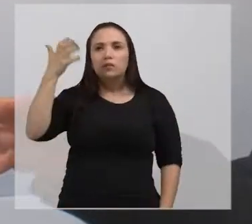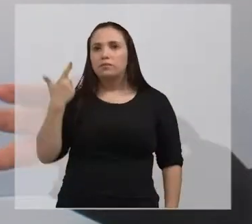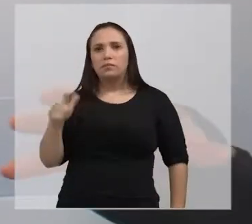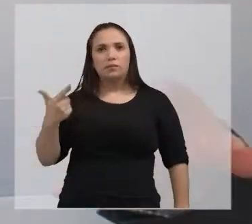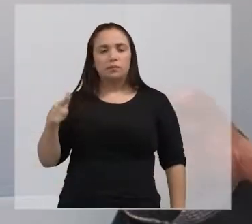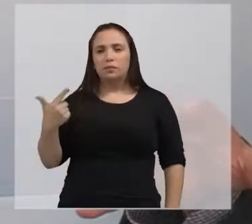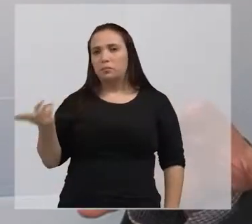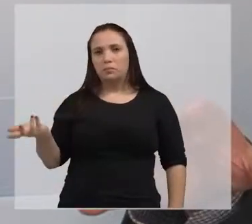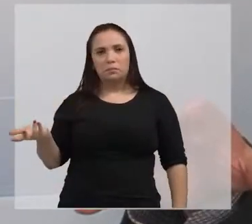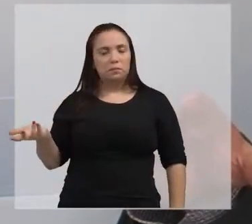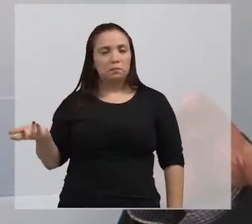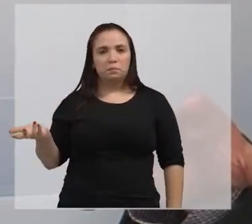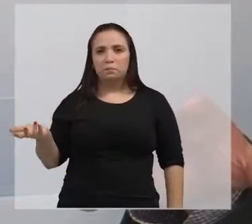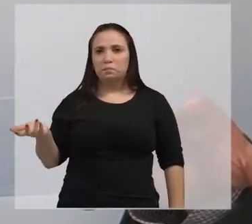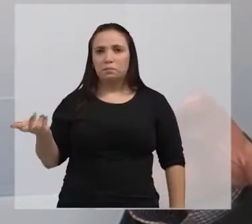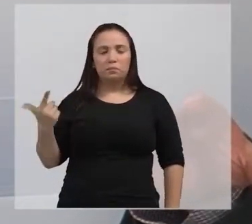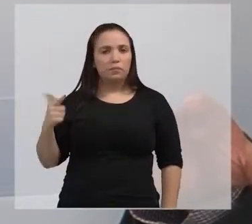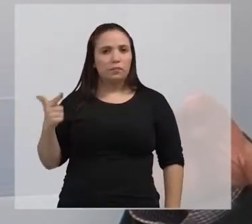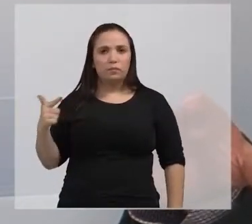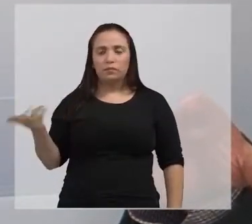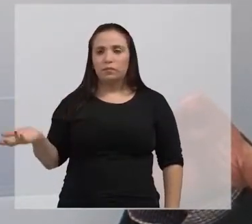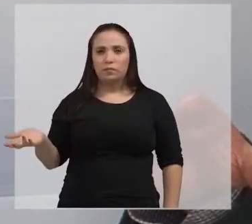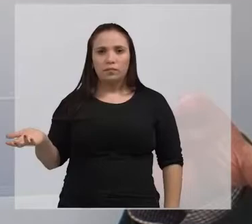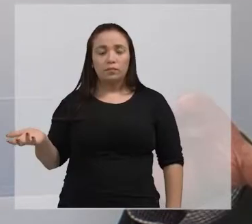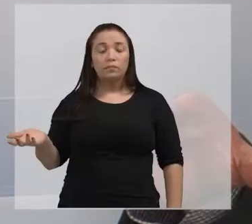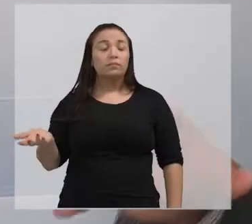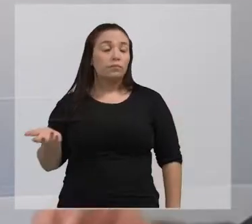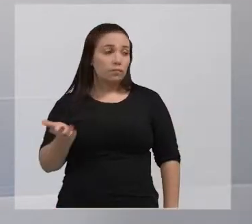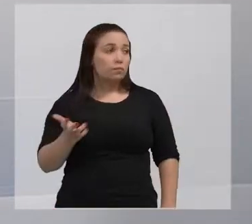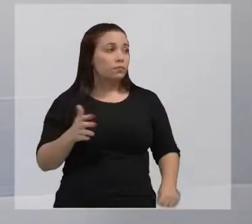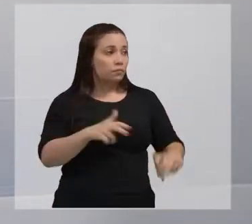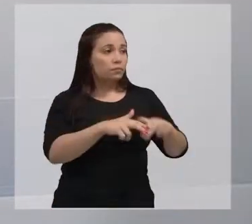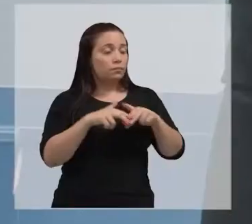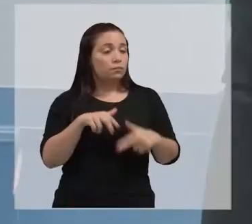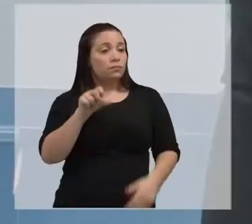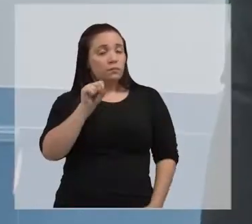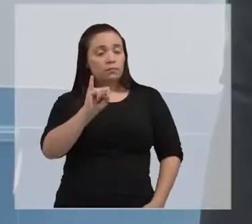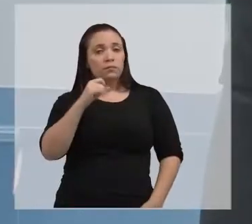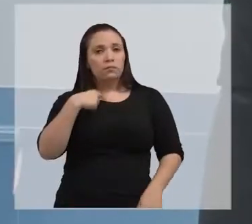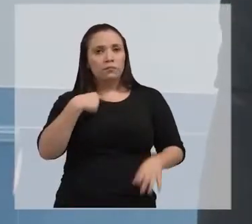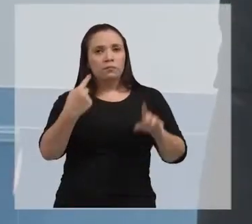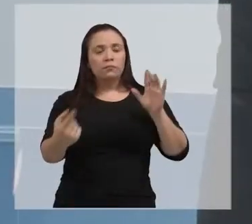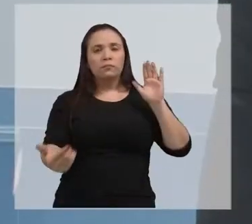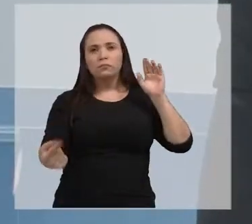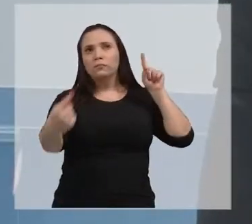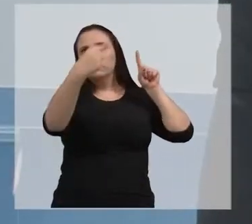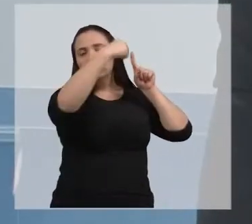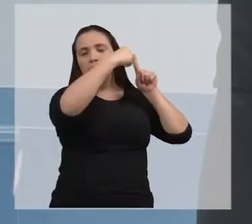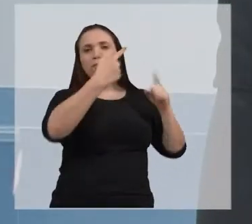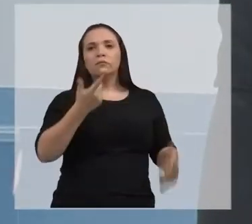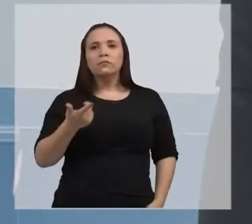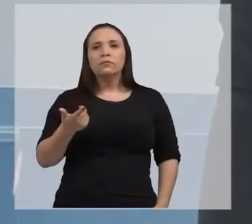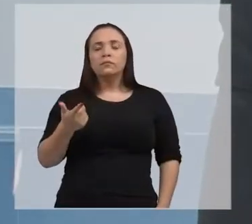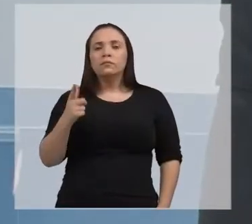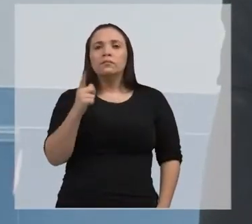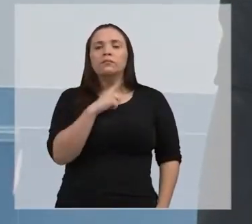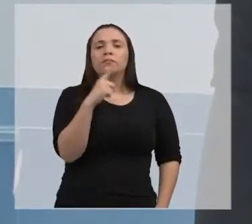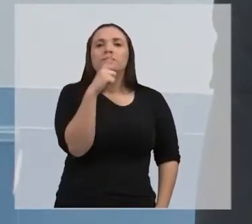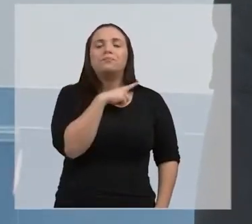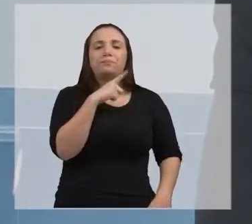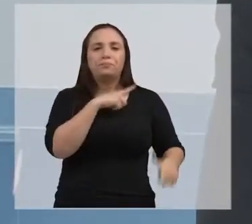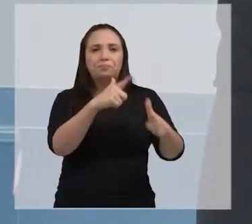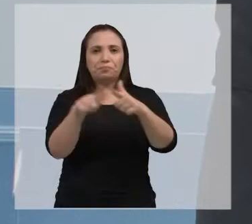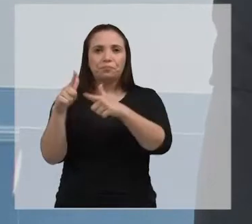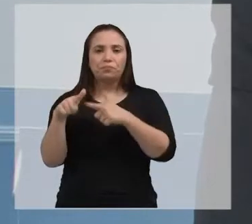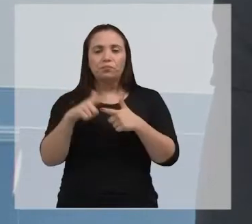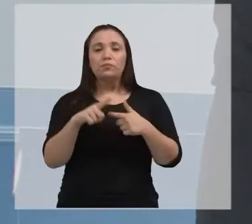bastidores, mas tentariam resolver. Mas é assim mesmo. É assim mesmo. Se a gente voltar um pouquinho no tempo... Ulisses Guimarães, Tancredo Neves... todas as crises